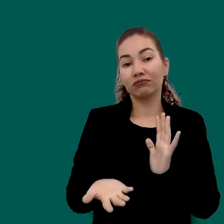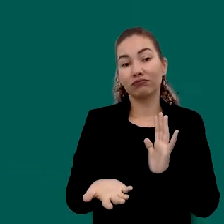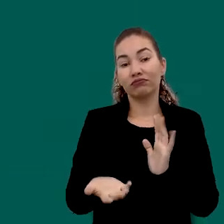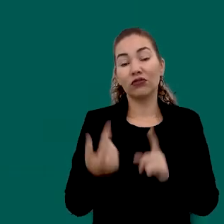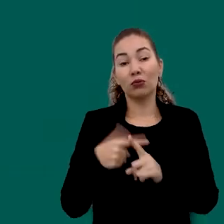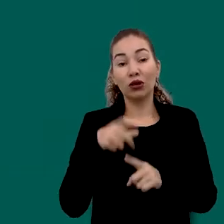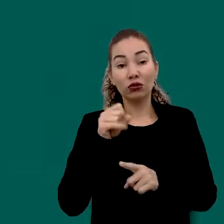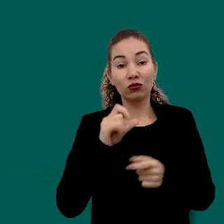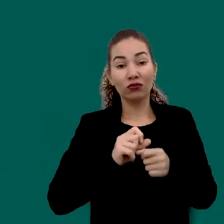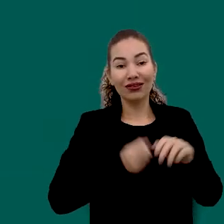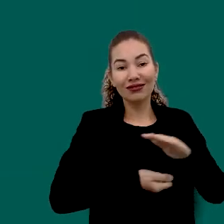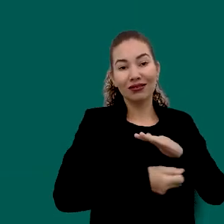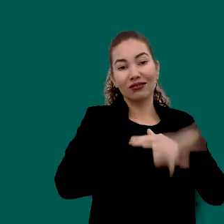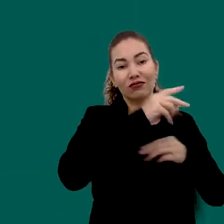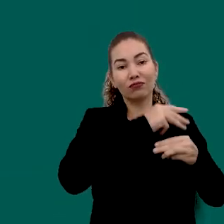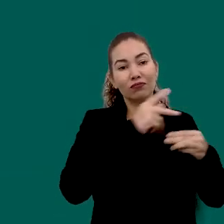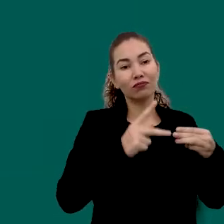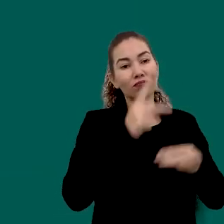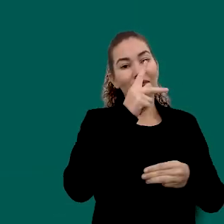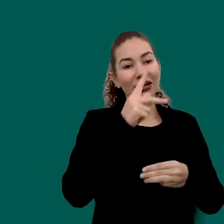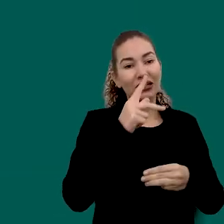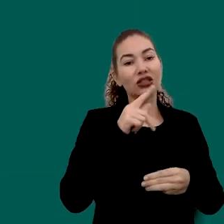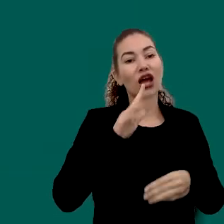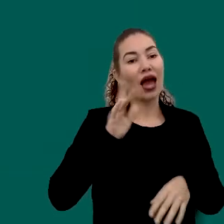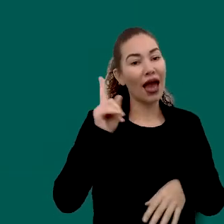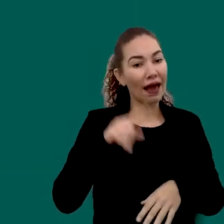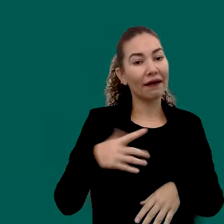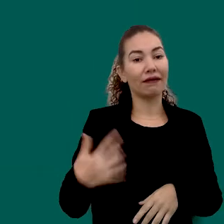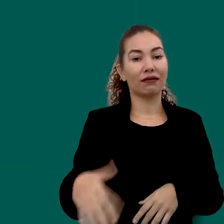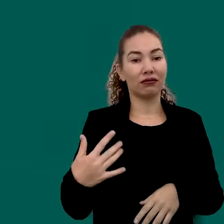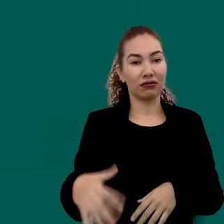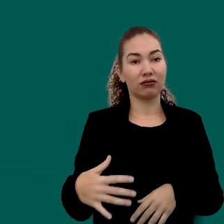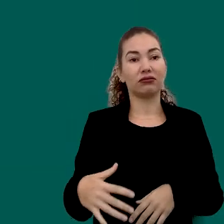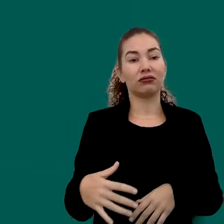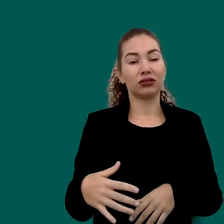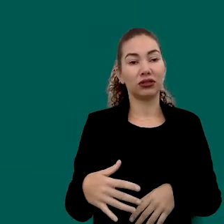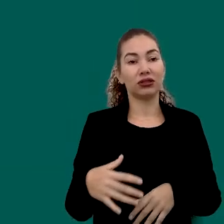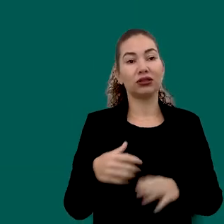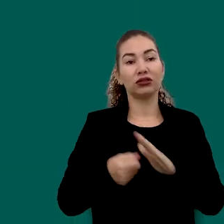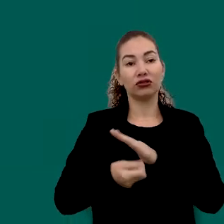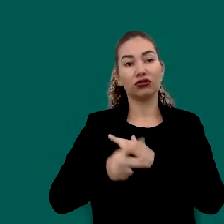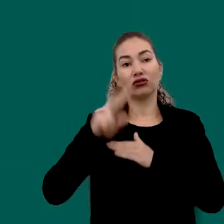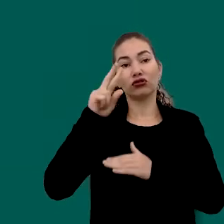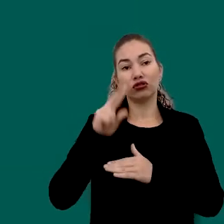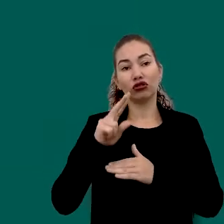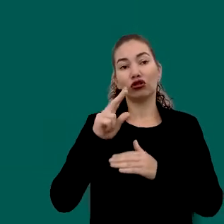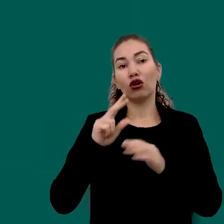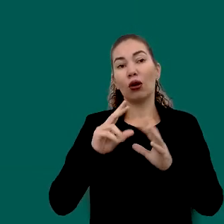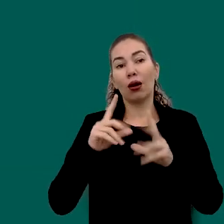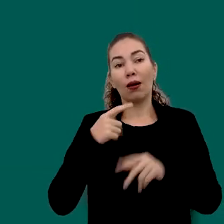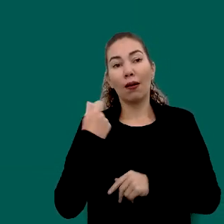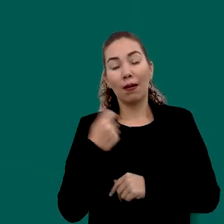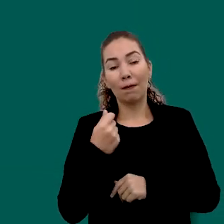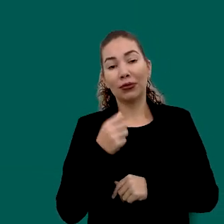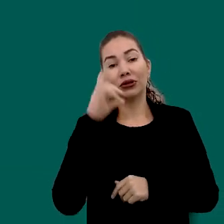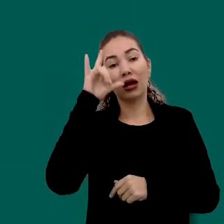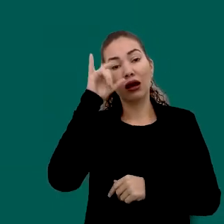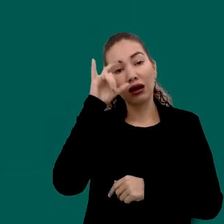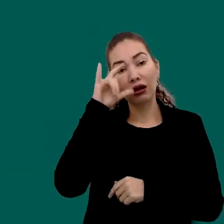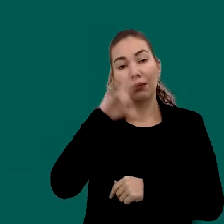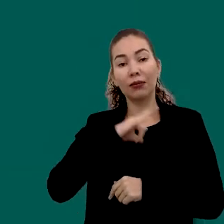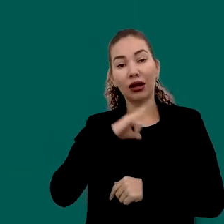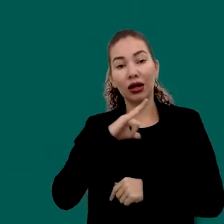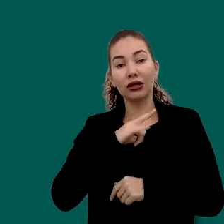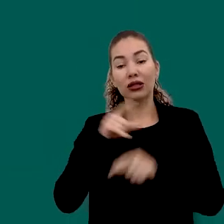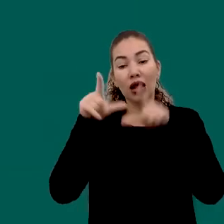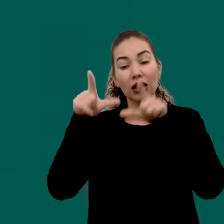o investimento em marketing dele ele é muito grande digital. Tu tem que ter investimento em Google, tem que ter investimento em Facebook, tu tem que ter investimento em Instagram, tu tem que ter uma